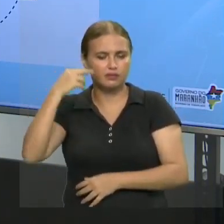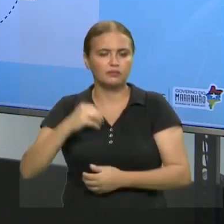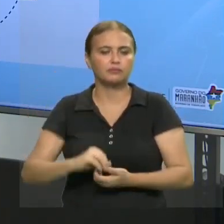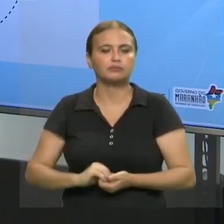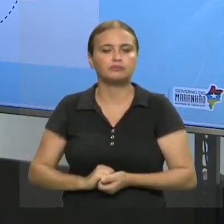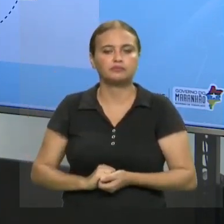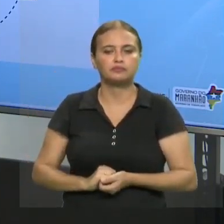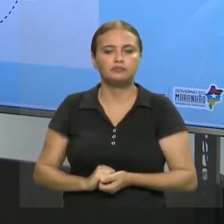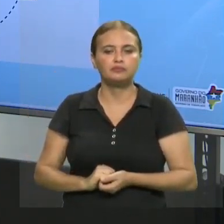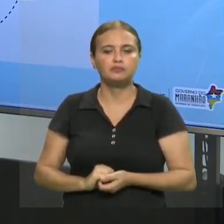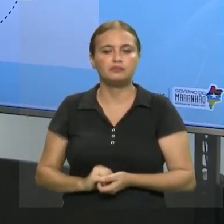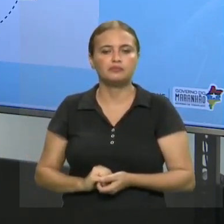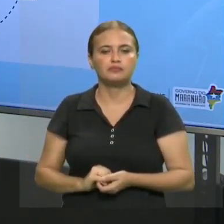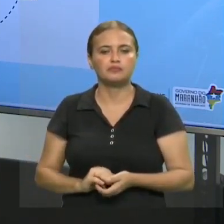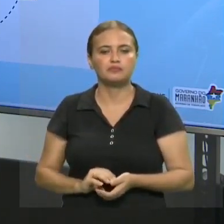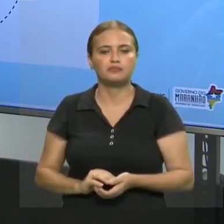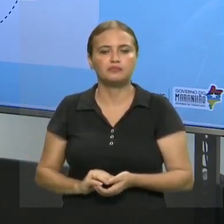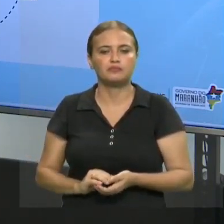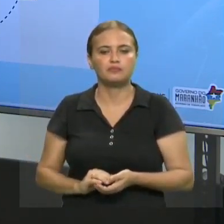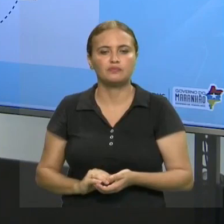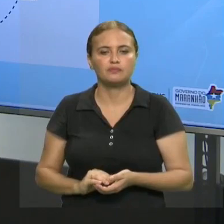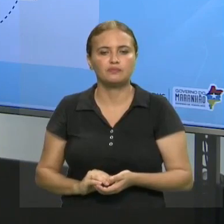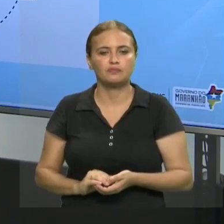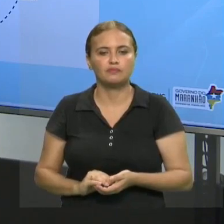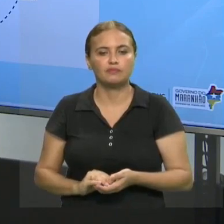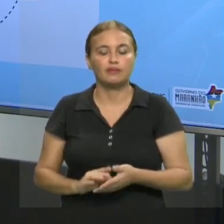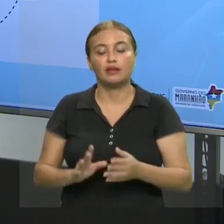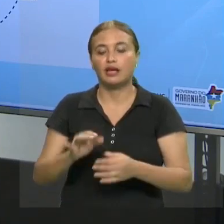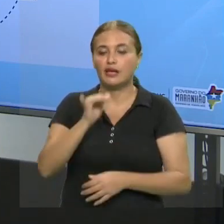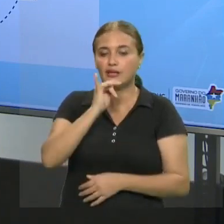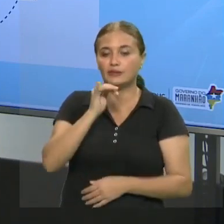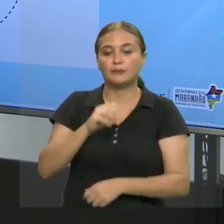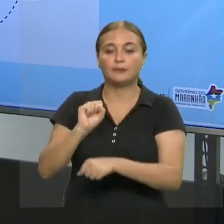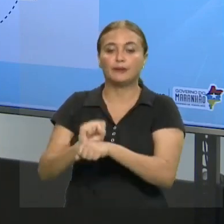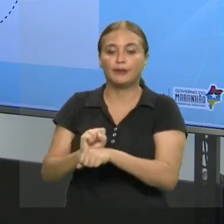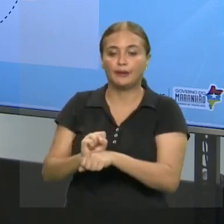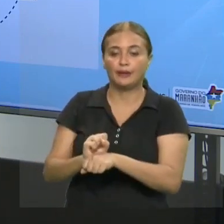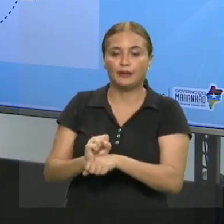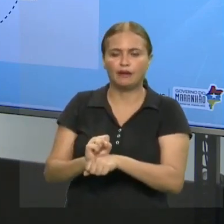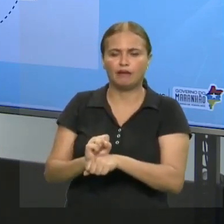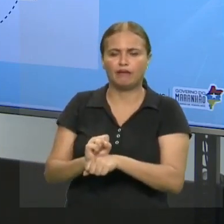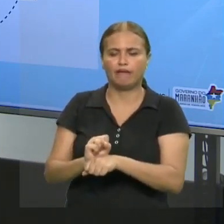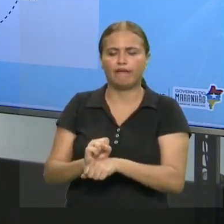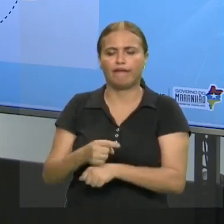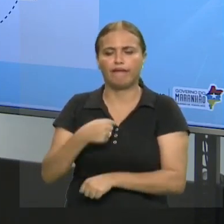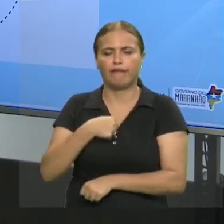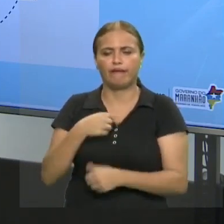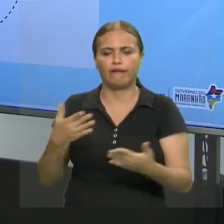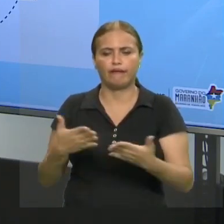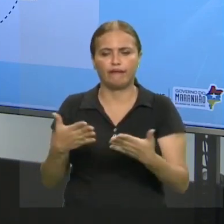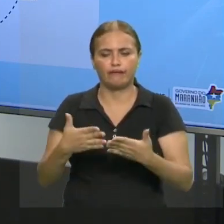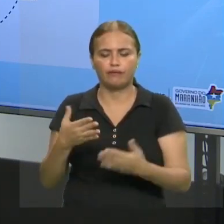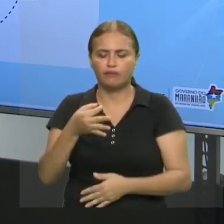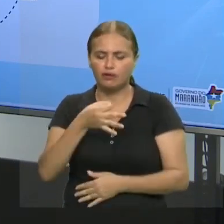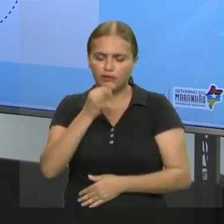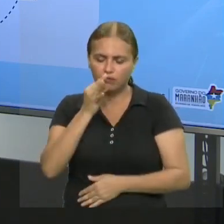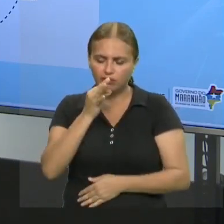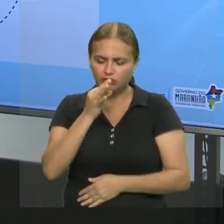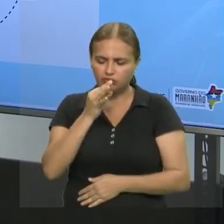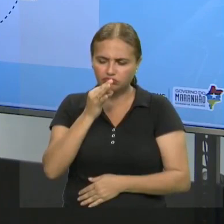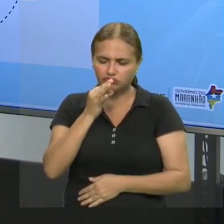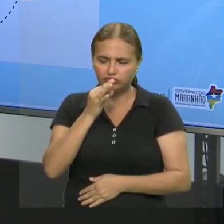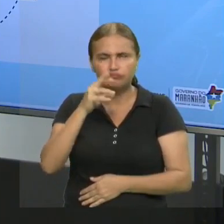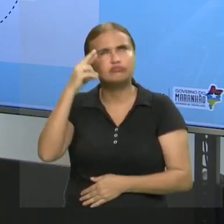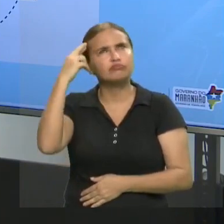eu vou agora parar e vou acordar, isso assim, eu vou tomar café, mas por que que eu vou tomar café e vou fazer uma reflexão? Será que eu devo